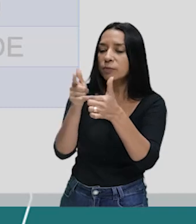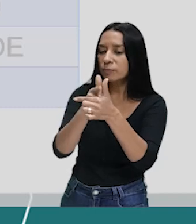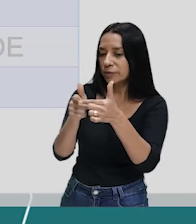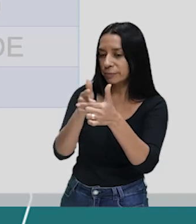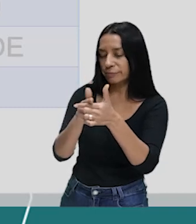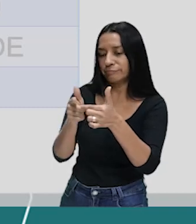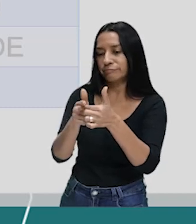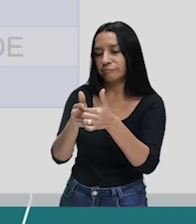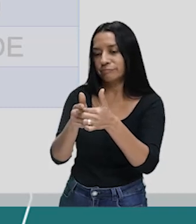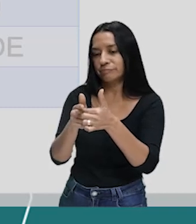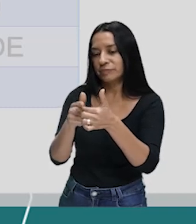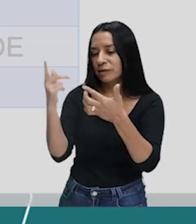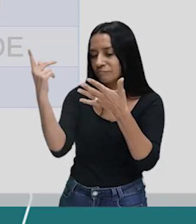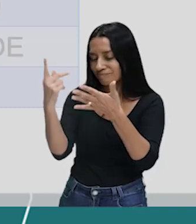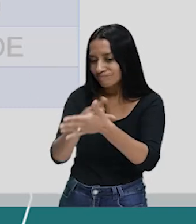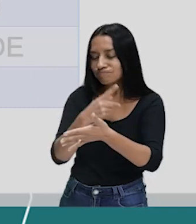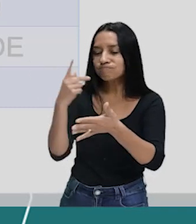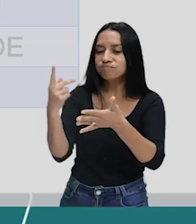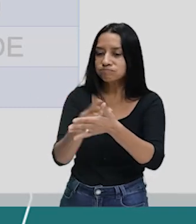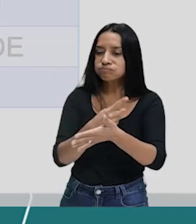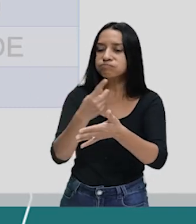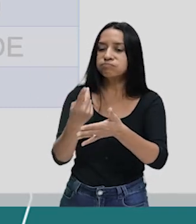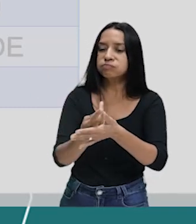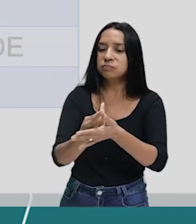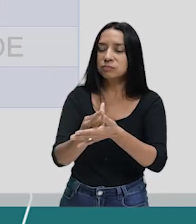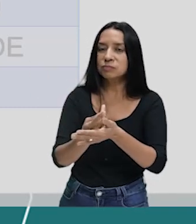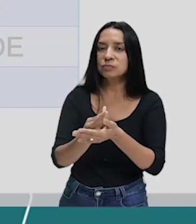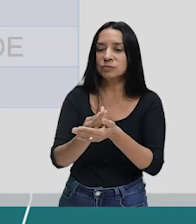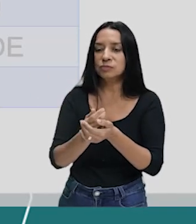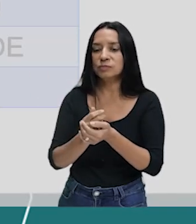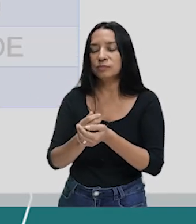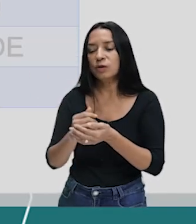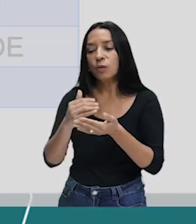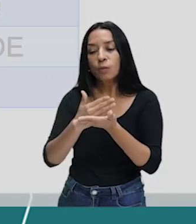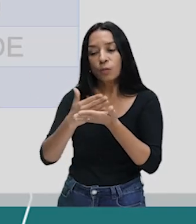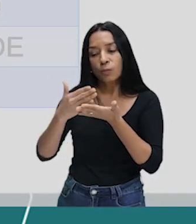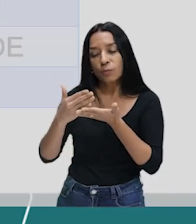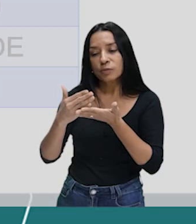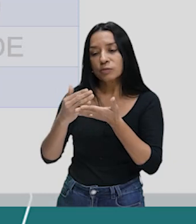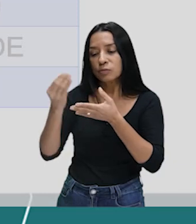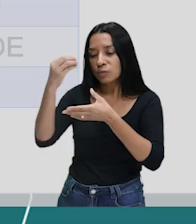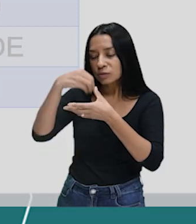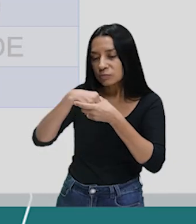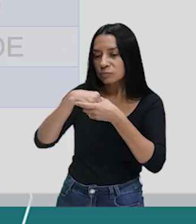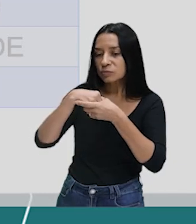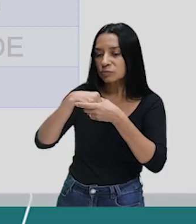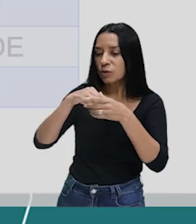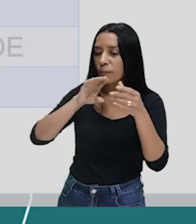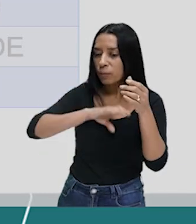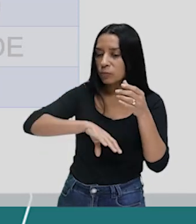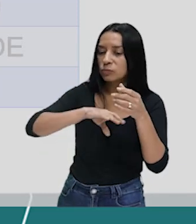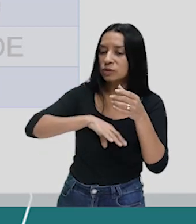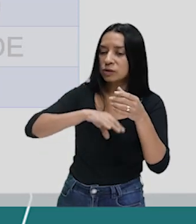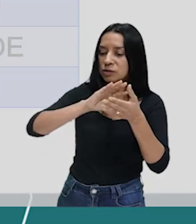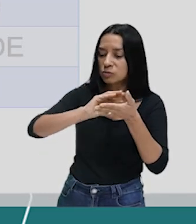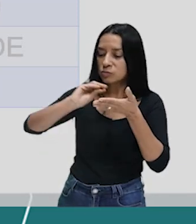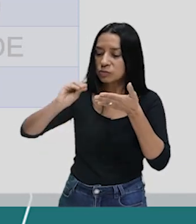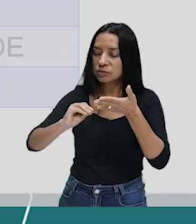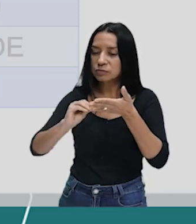gente acabou aportuguesando, né? Passando por um processo de aportuguesamento de um estrangeirismo para a língua